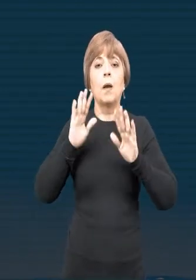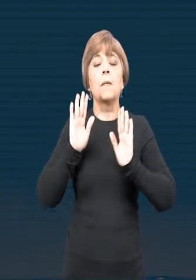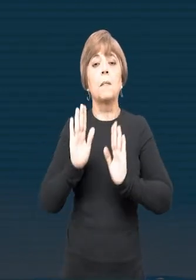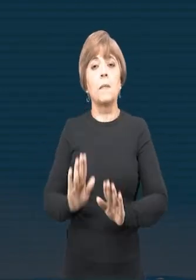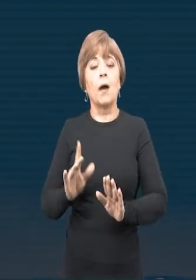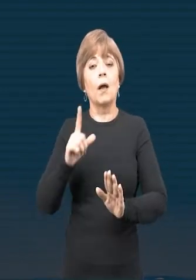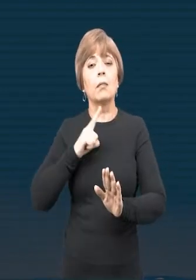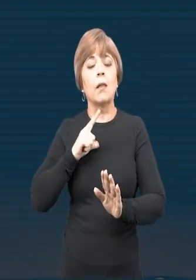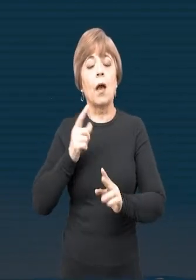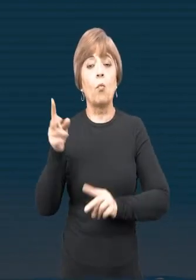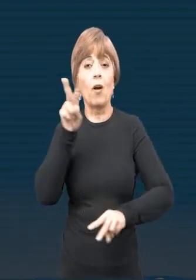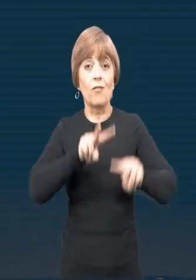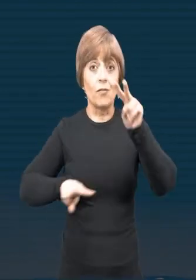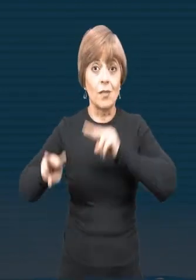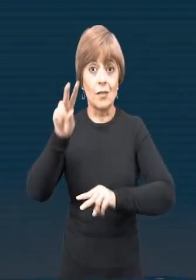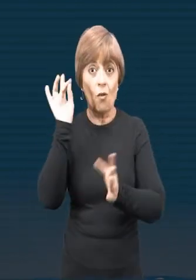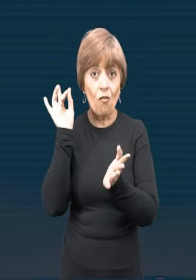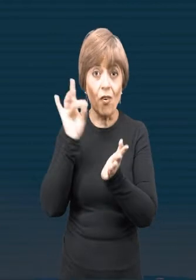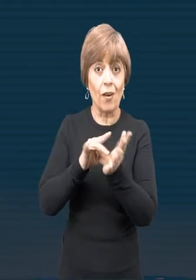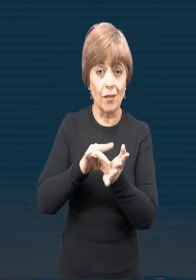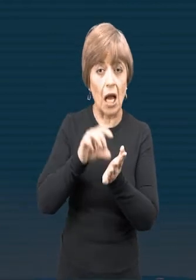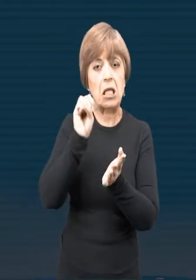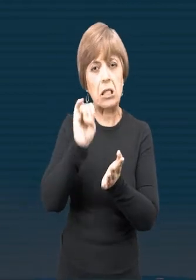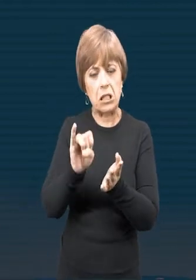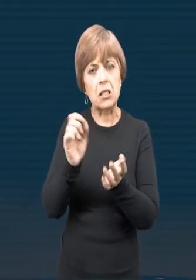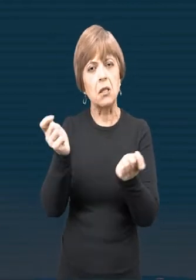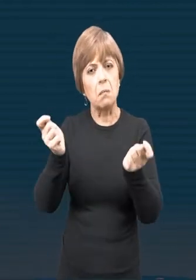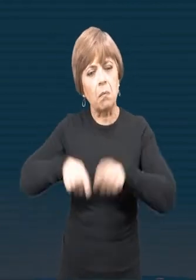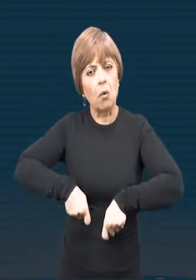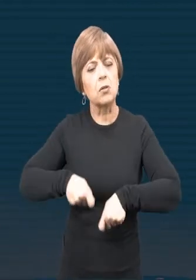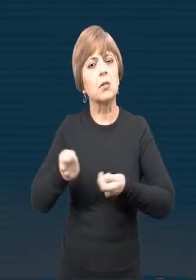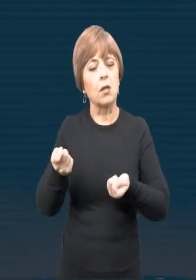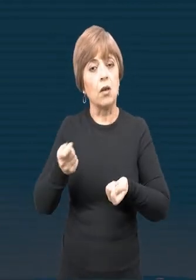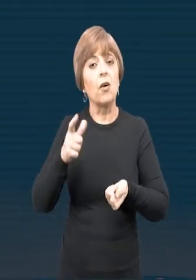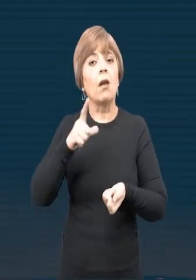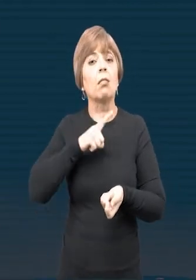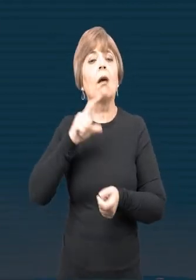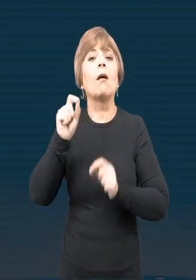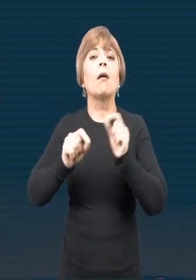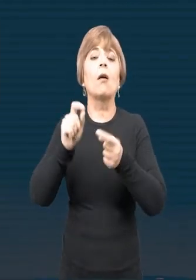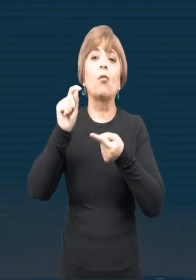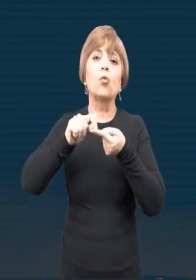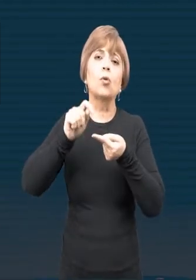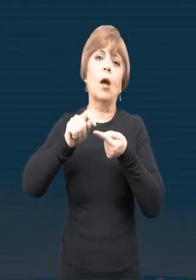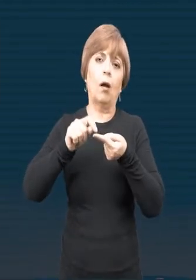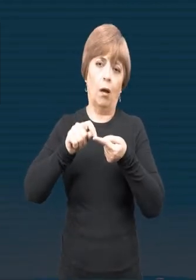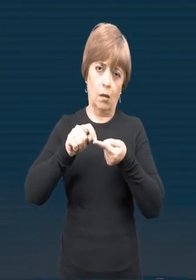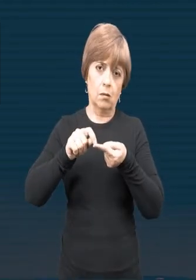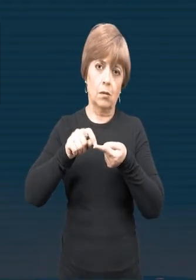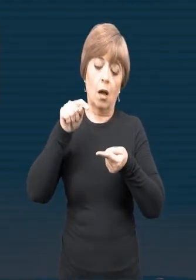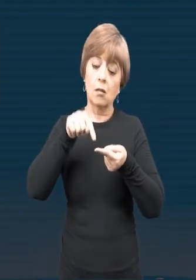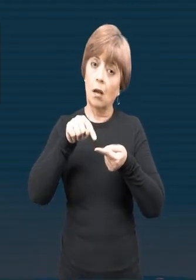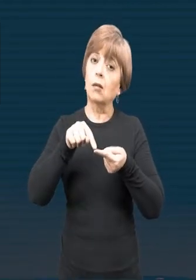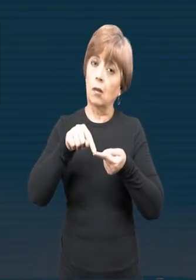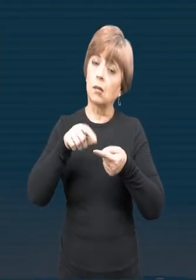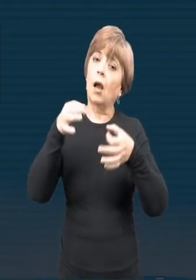consigo ter uma visão mais fidedigna do número de pessoas contaminadas no meu território se eu fizer uma